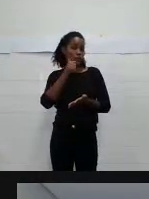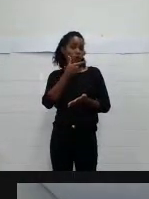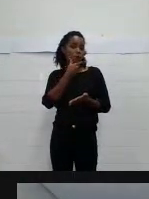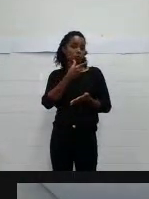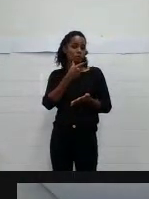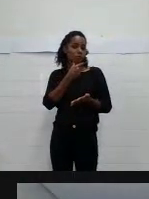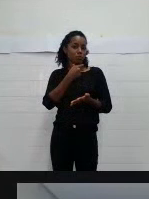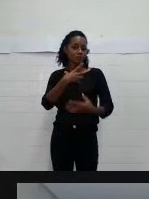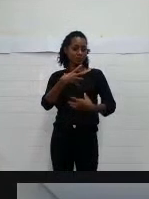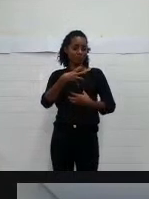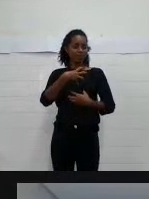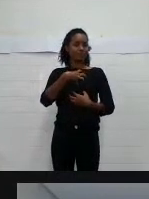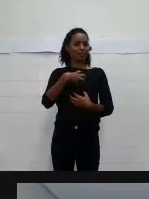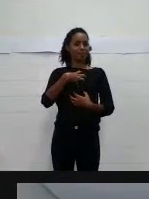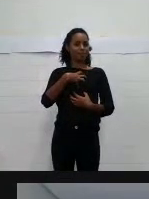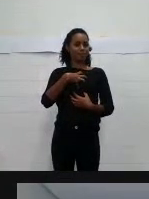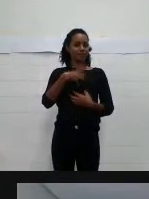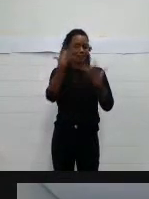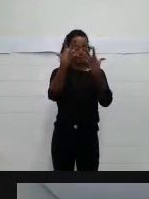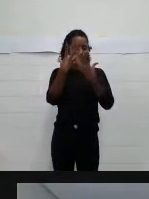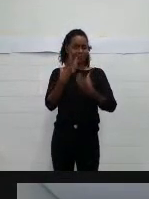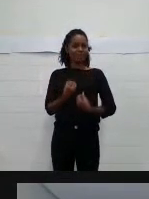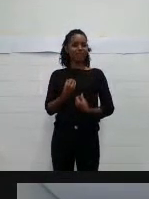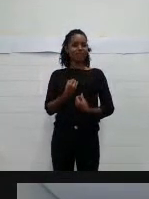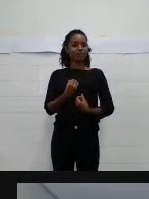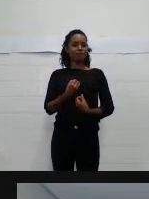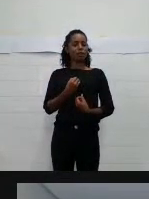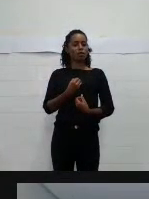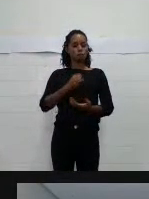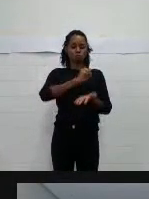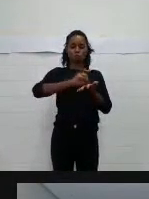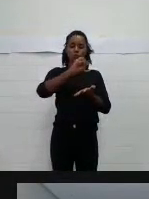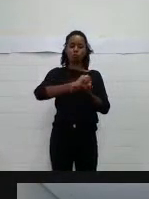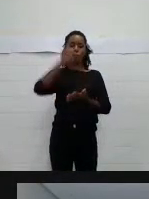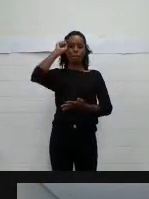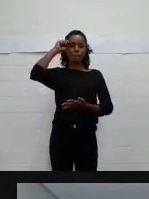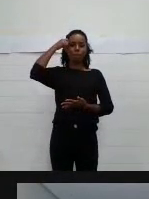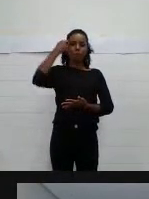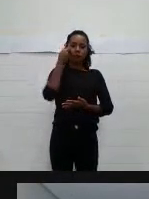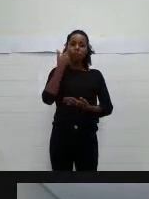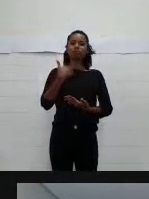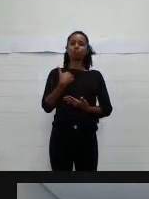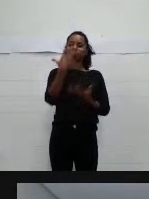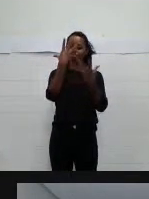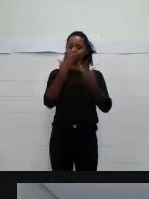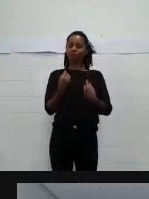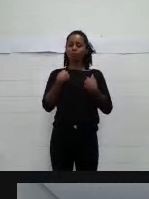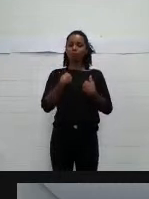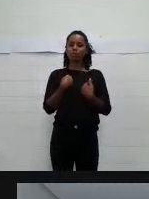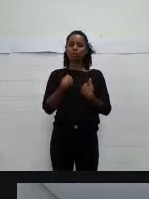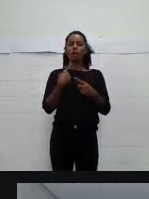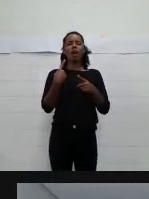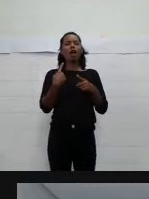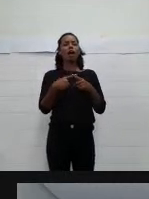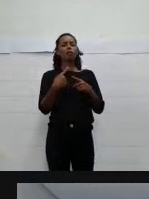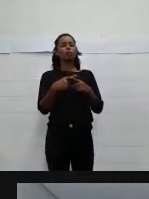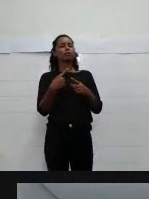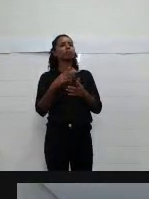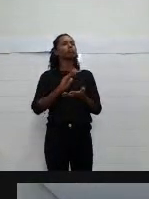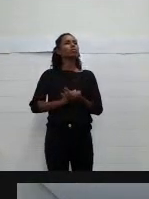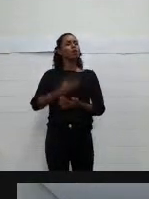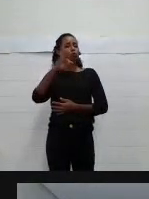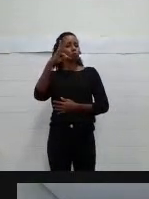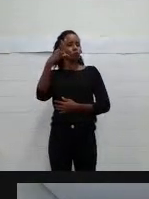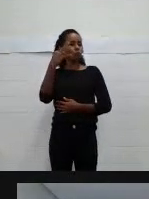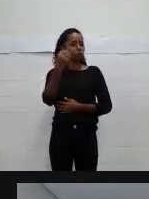identificam como tal. Então, não caiamos também numa armadilha de pensar que são todos os